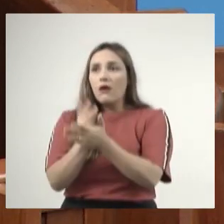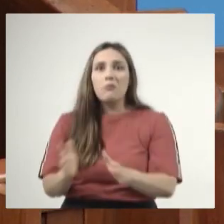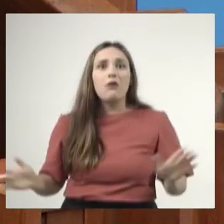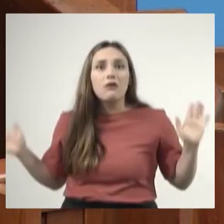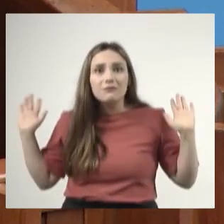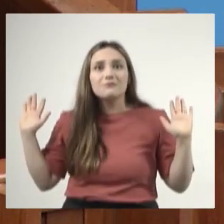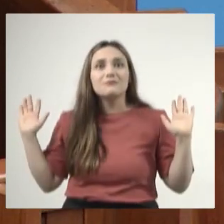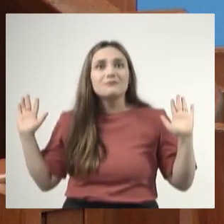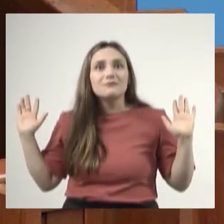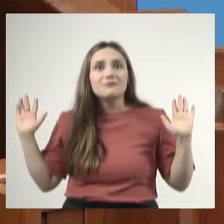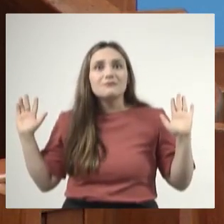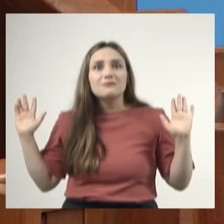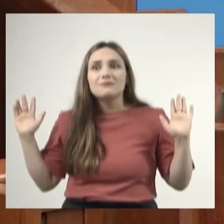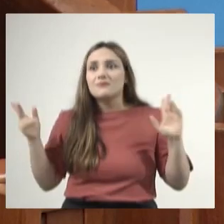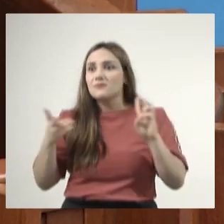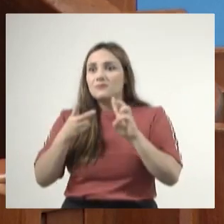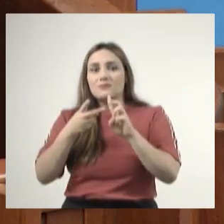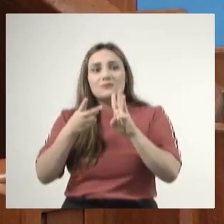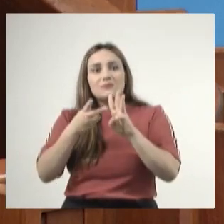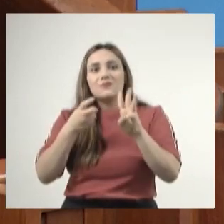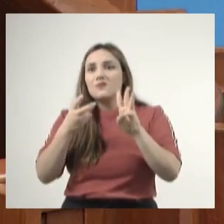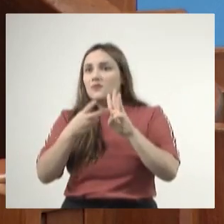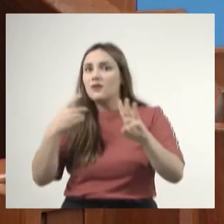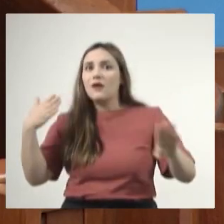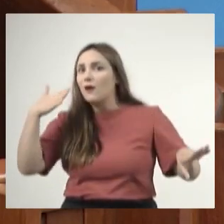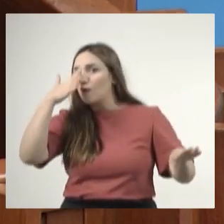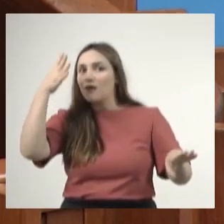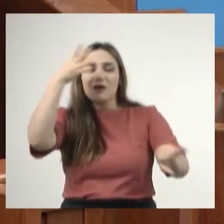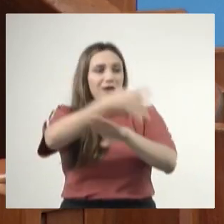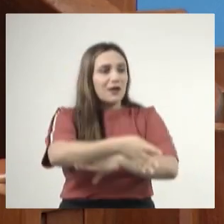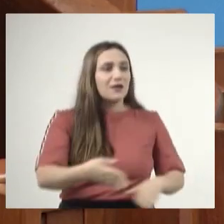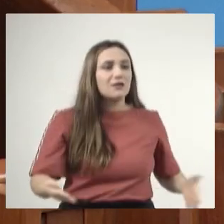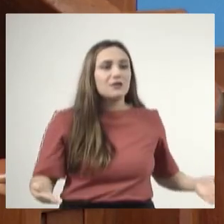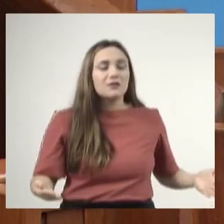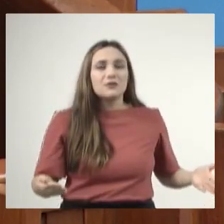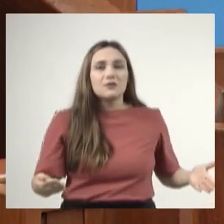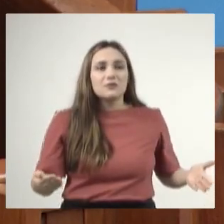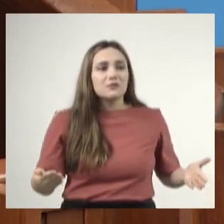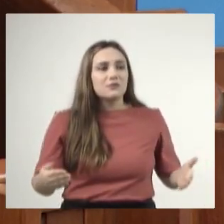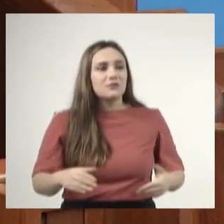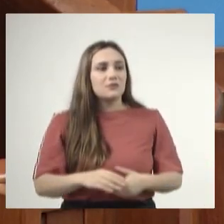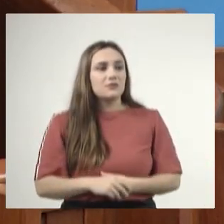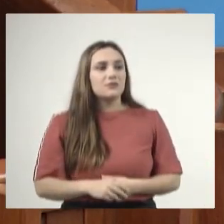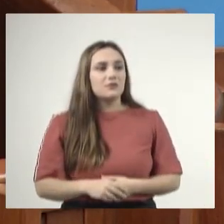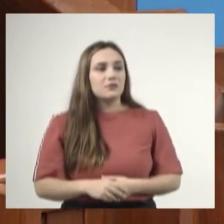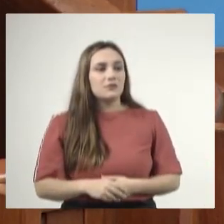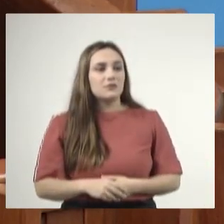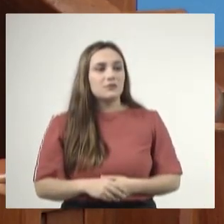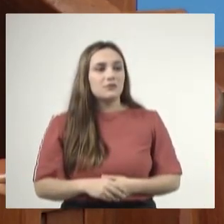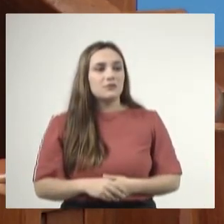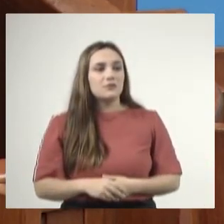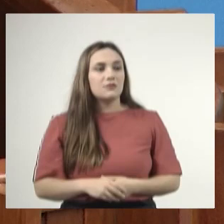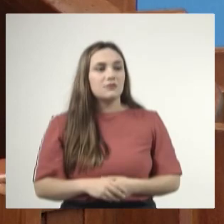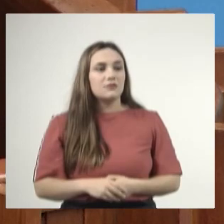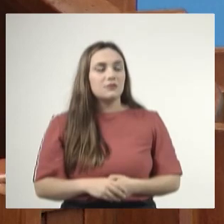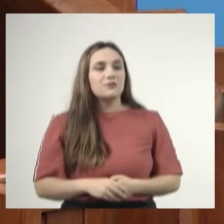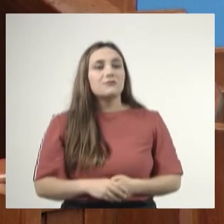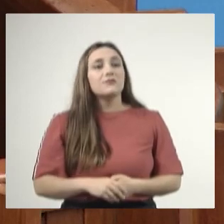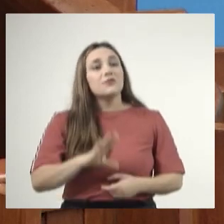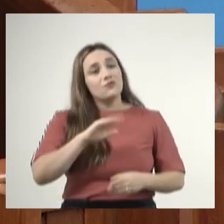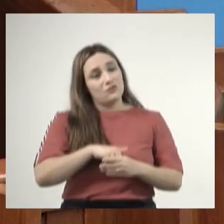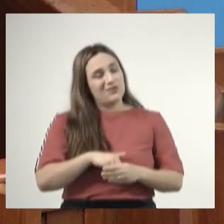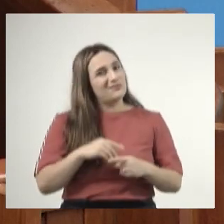e anoitecer invadido, como foi invadido essa semana, depois desse voto, que eu acho que não foi inteligente